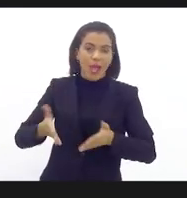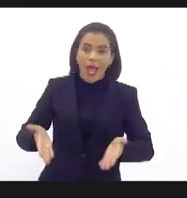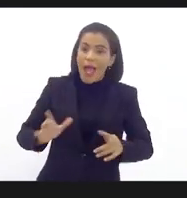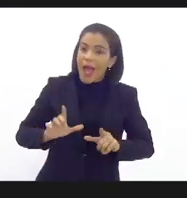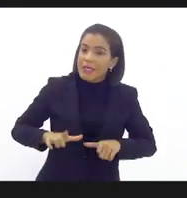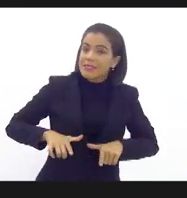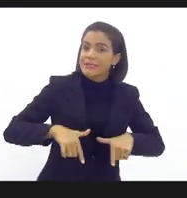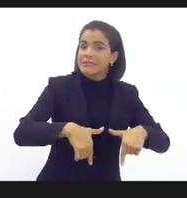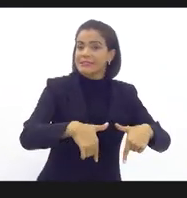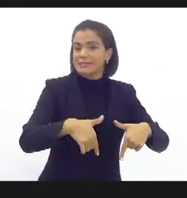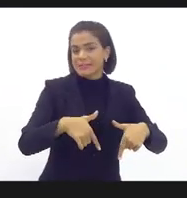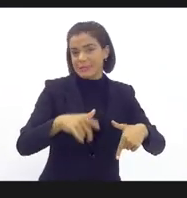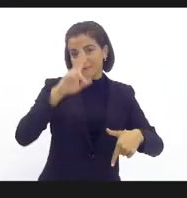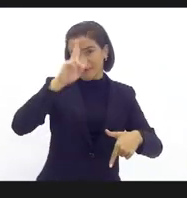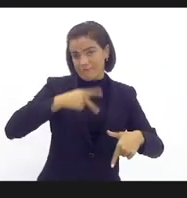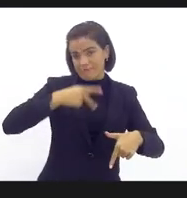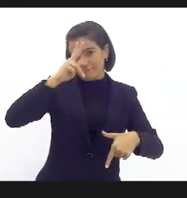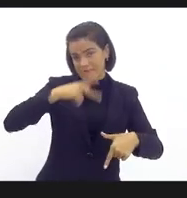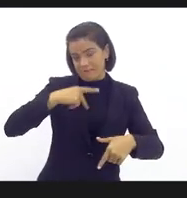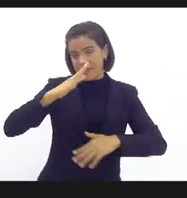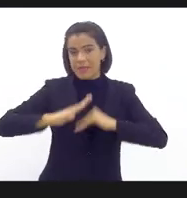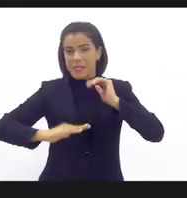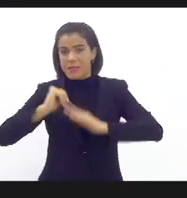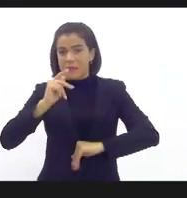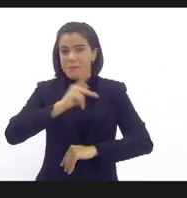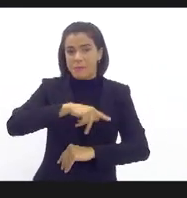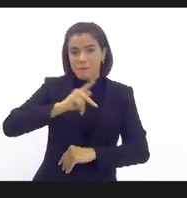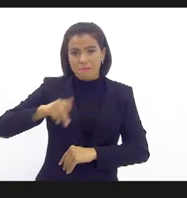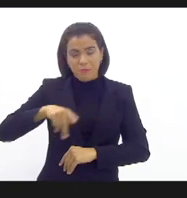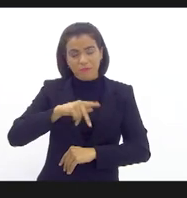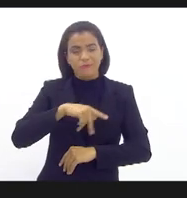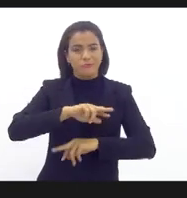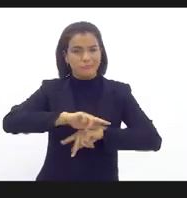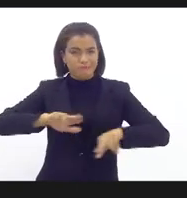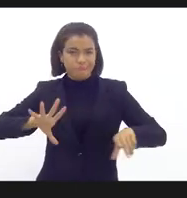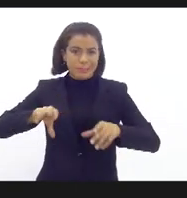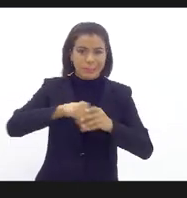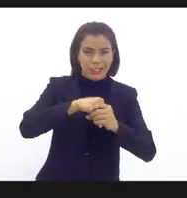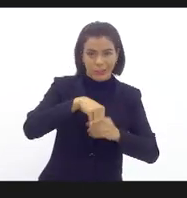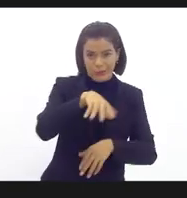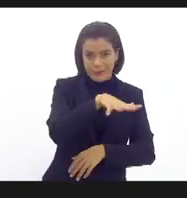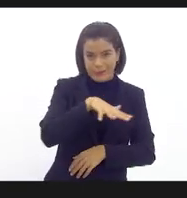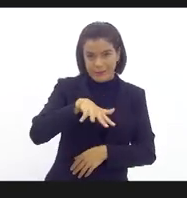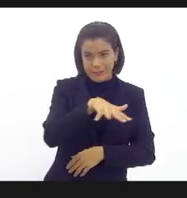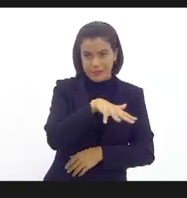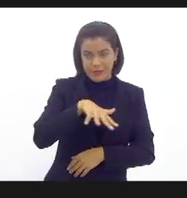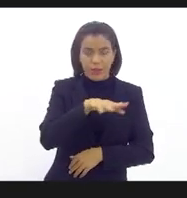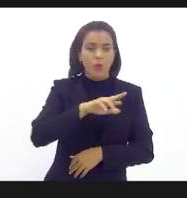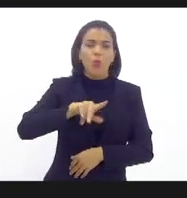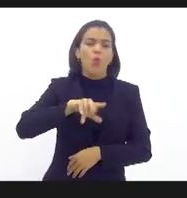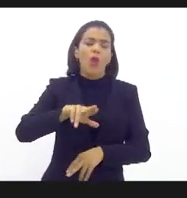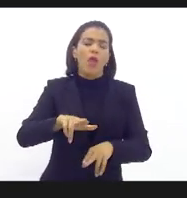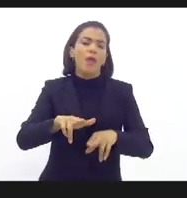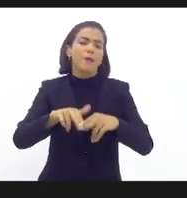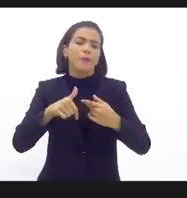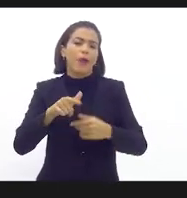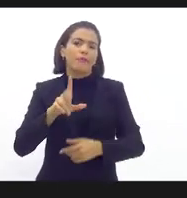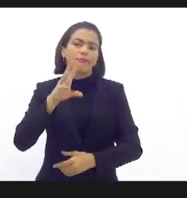vezes individuais de profissionais que estão nesses espaços. Não é uma questão que está